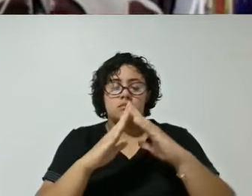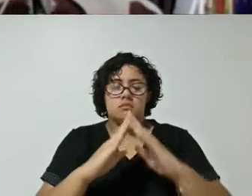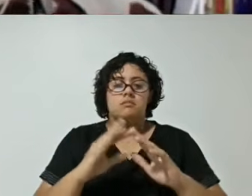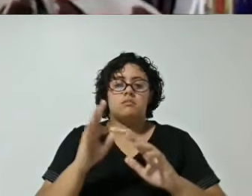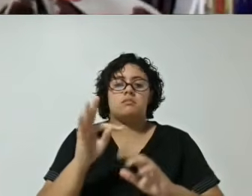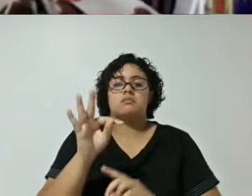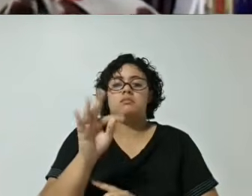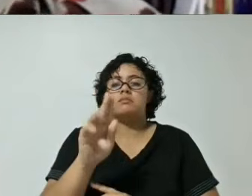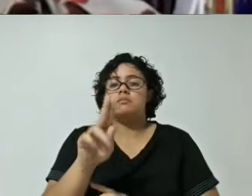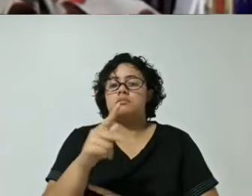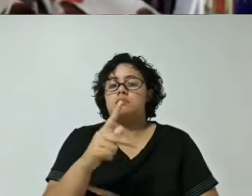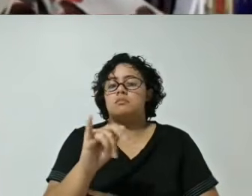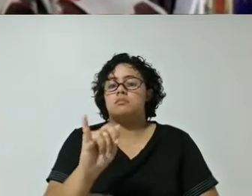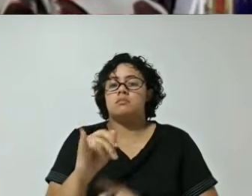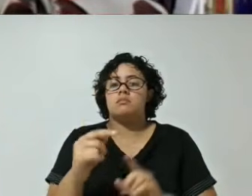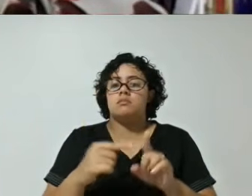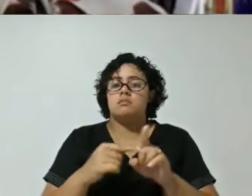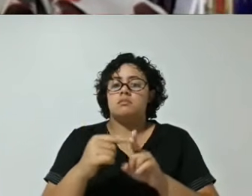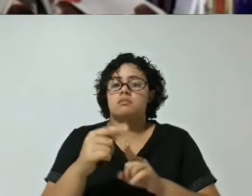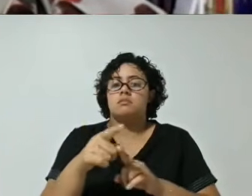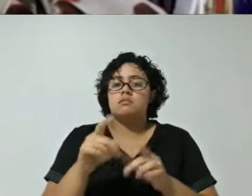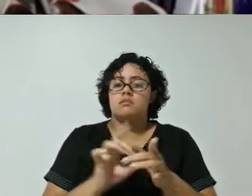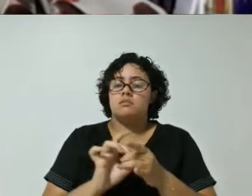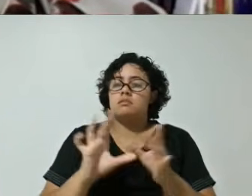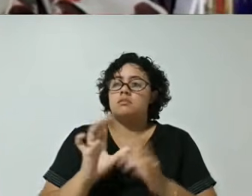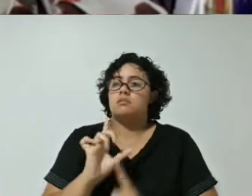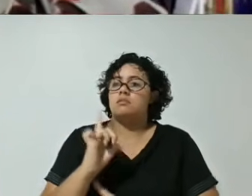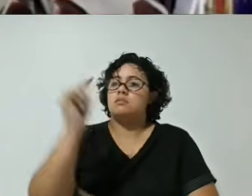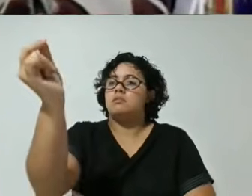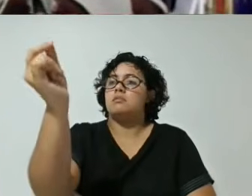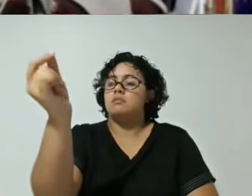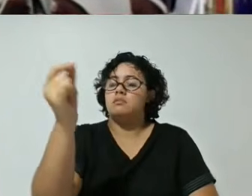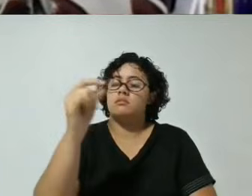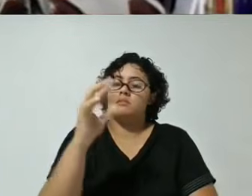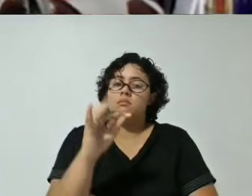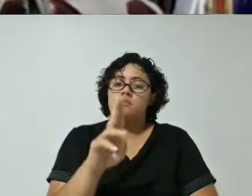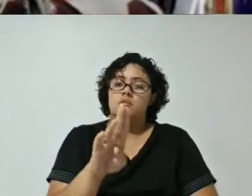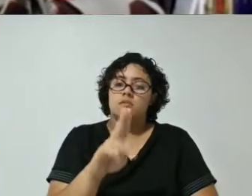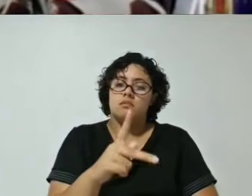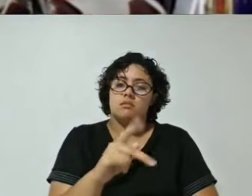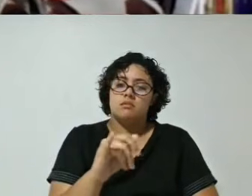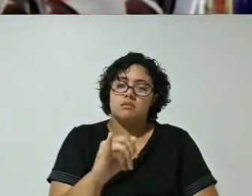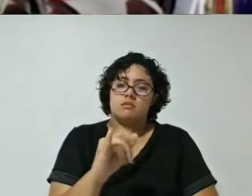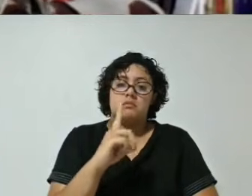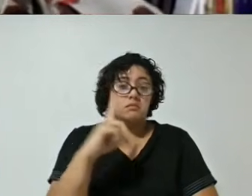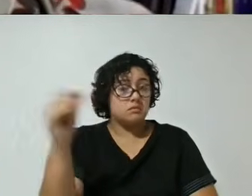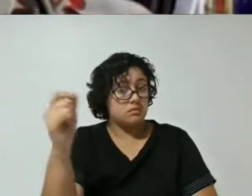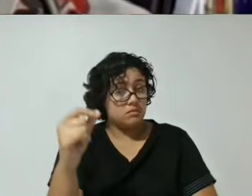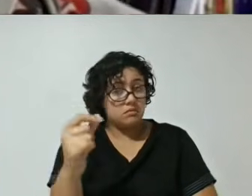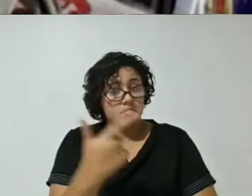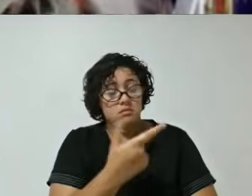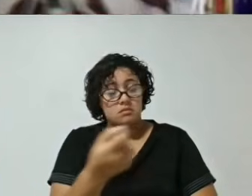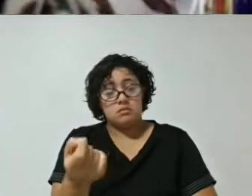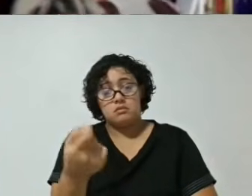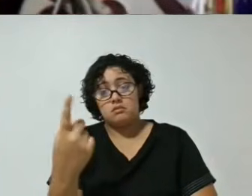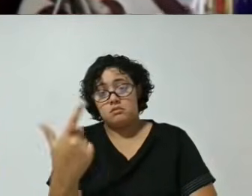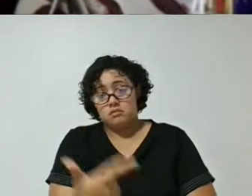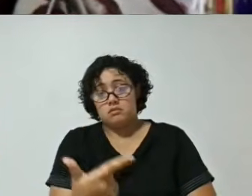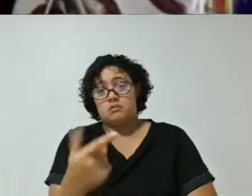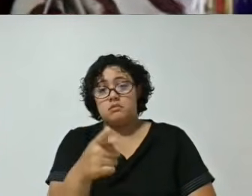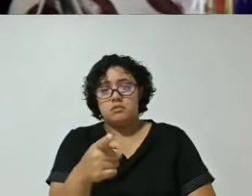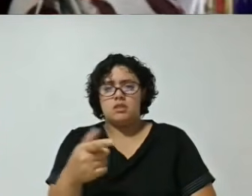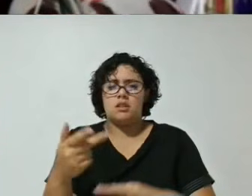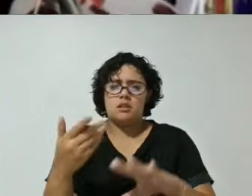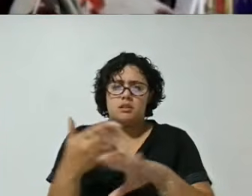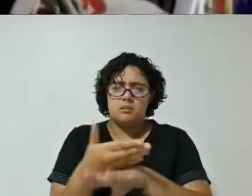aí quando você desvincula, você sai em 2002, você ainda continuou participando das atividades, das ações